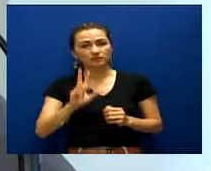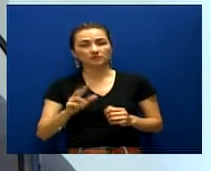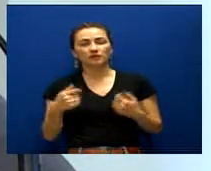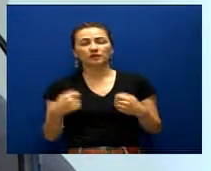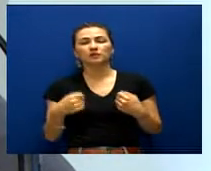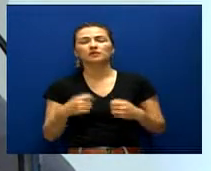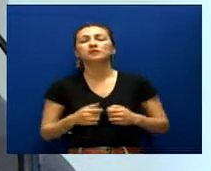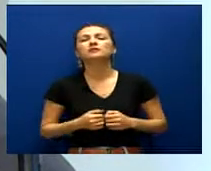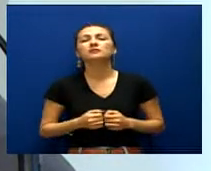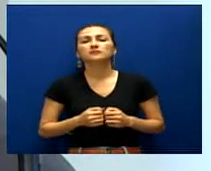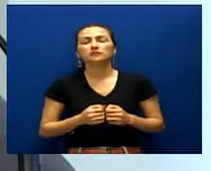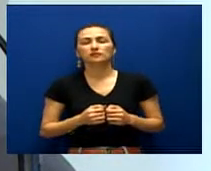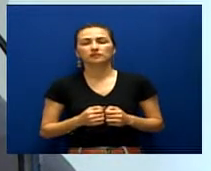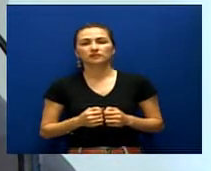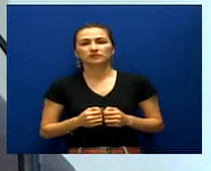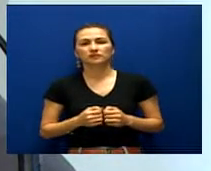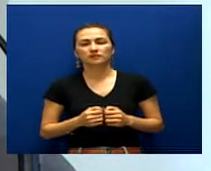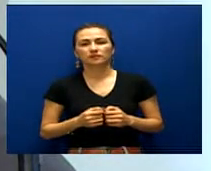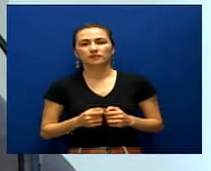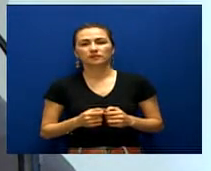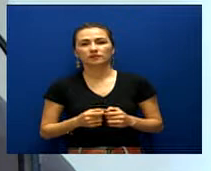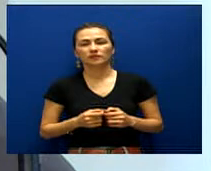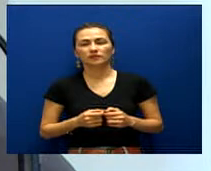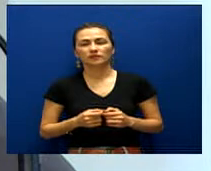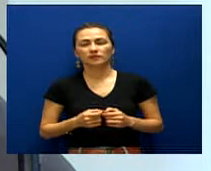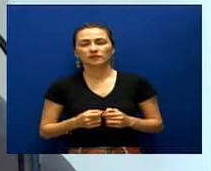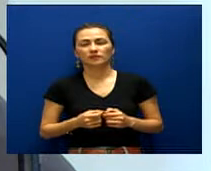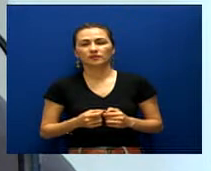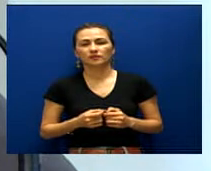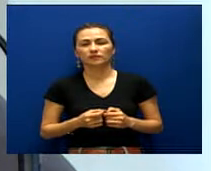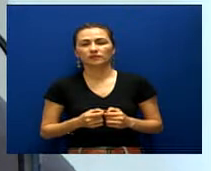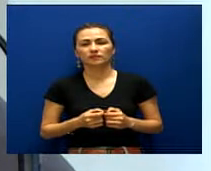indicações que fizemos foi os sinais